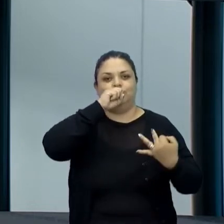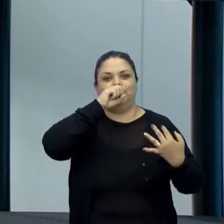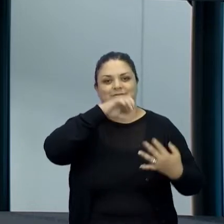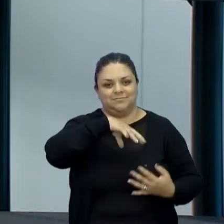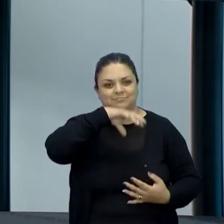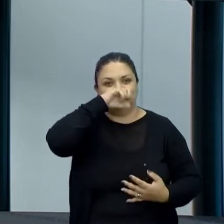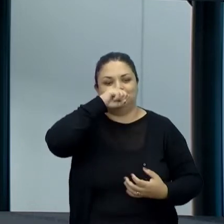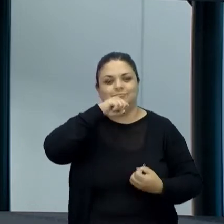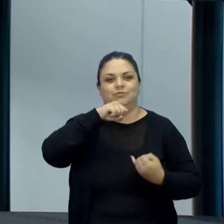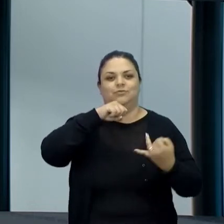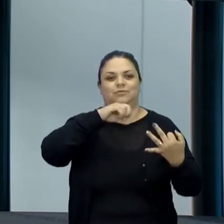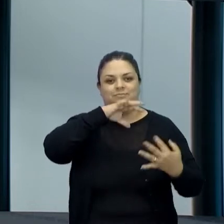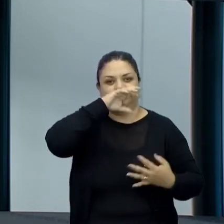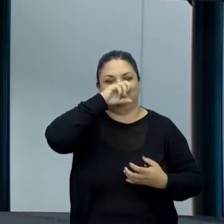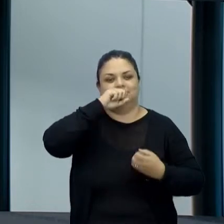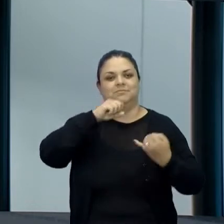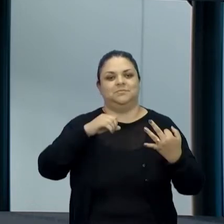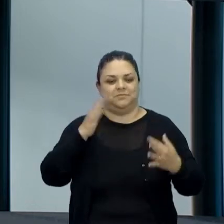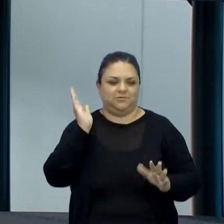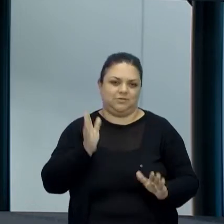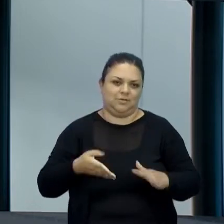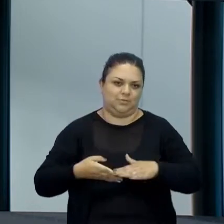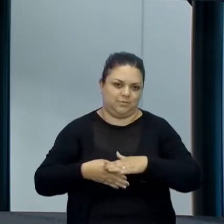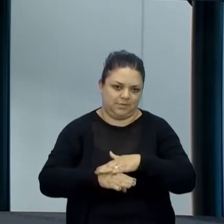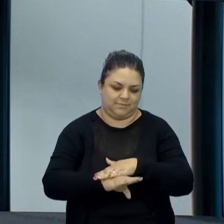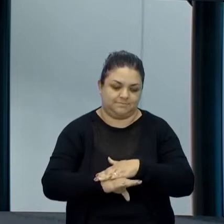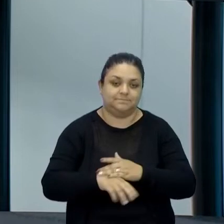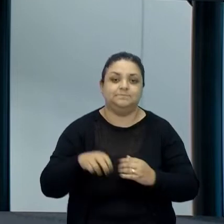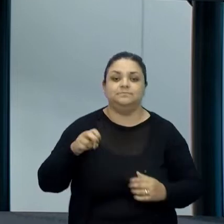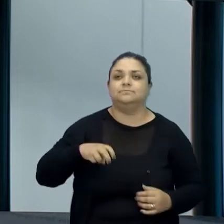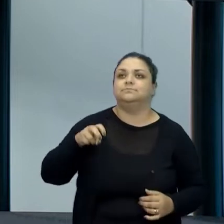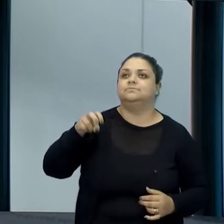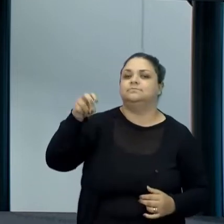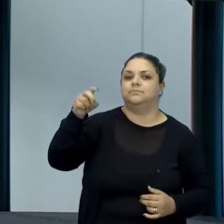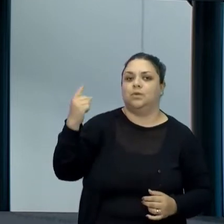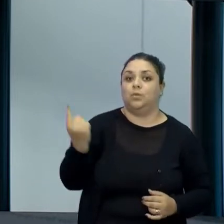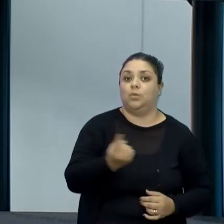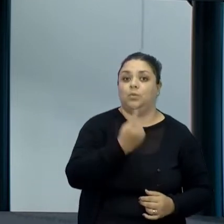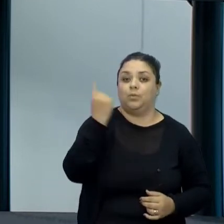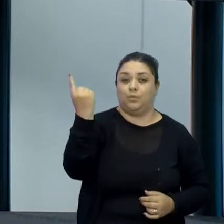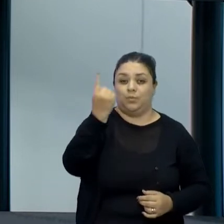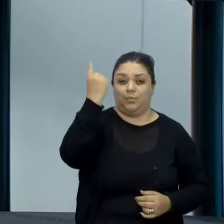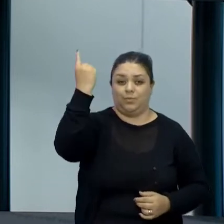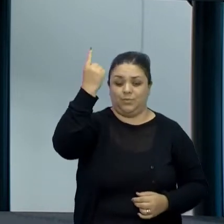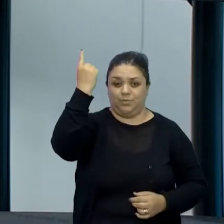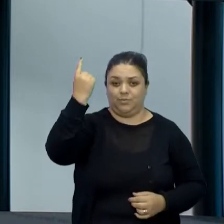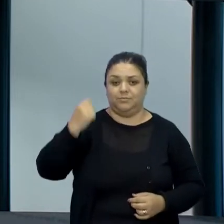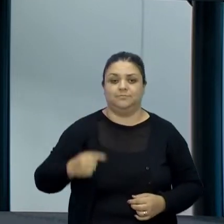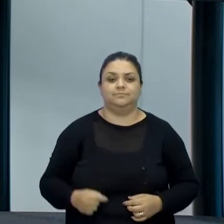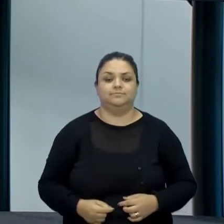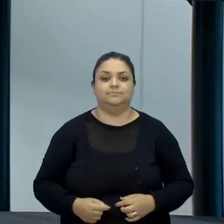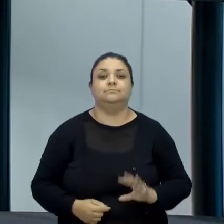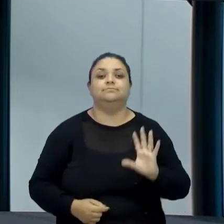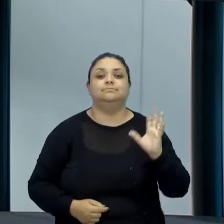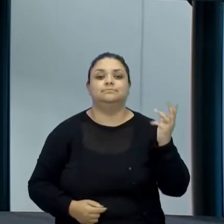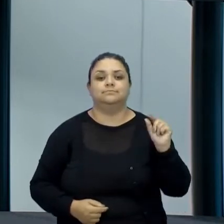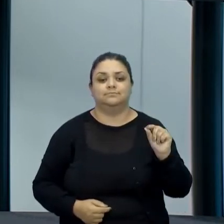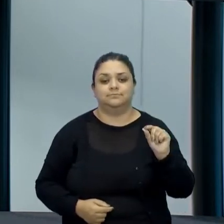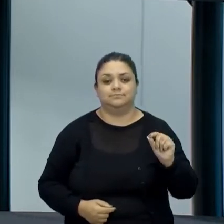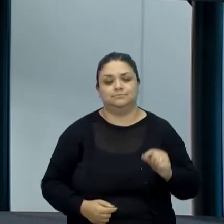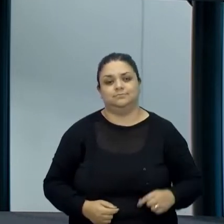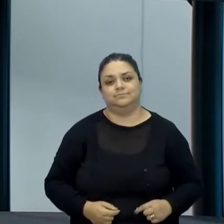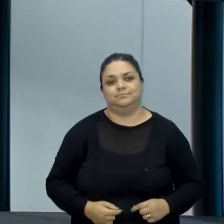que entra, né? Quando você vai para uma altitude, né, maior, o que acontece é que